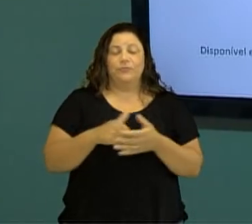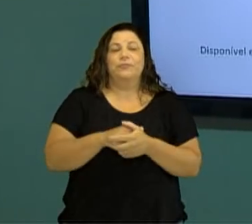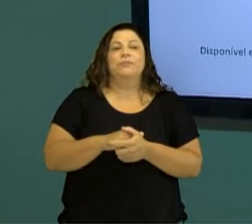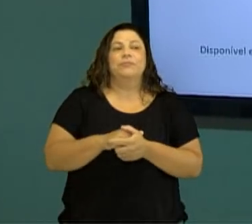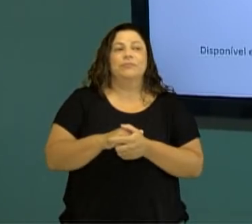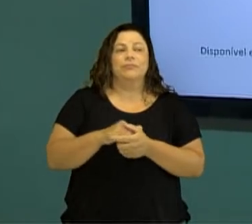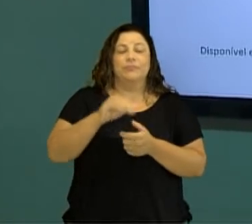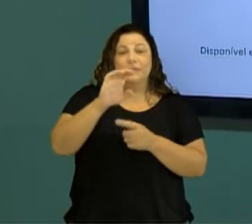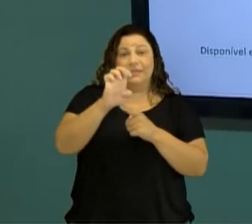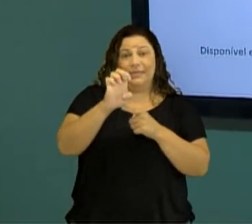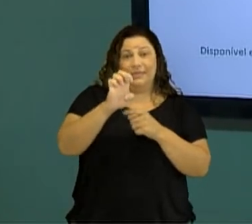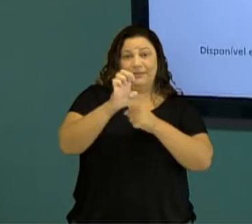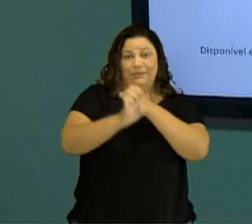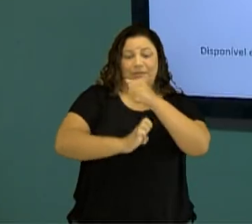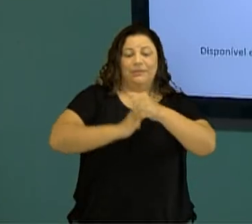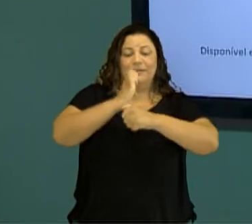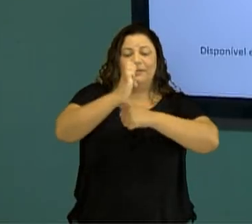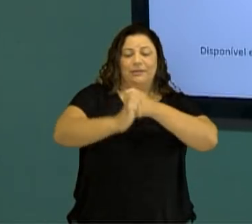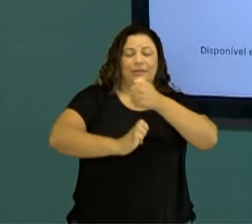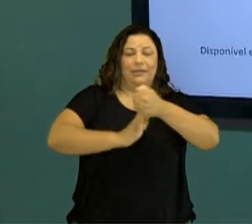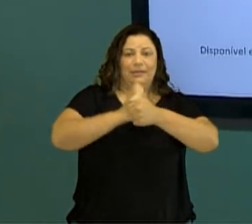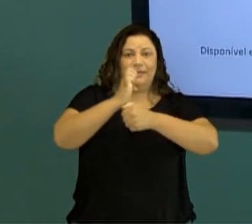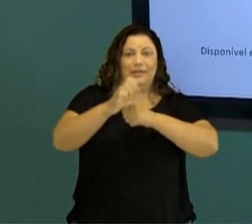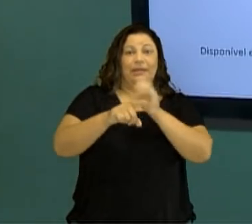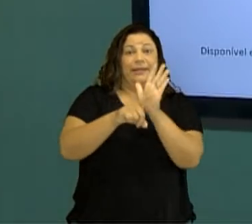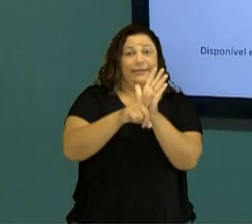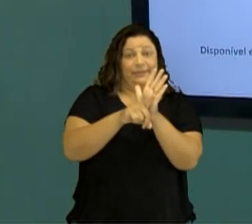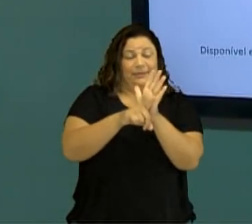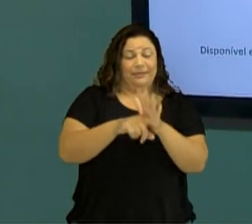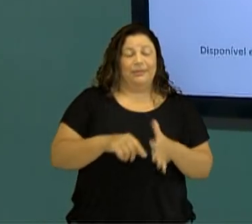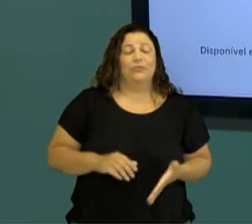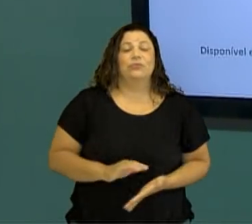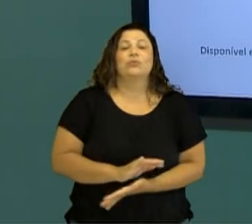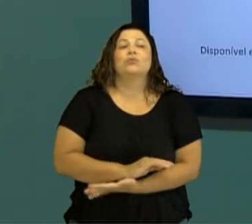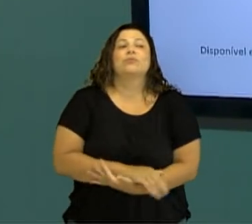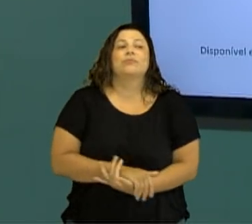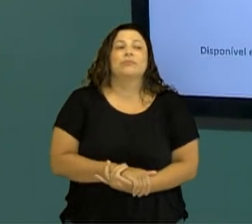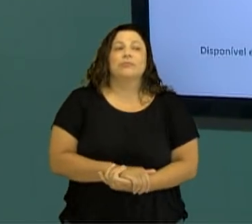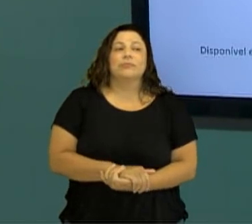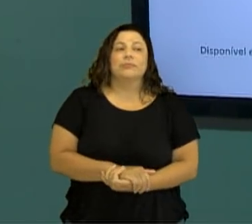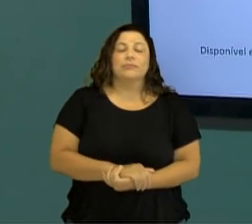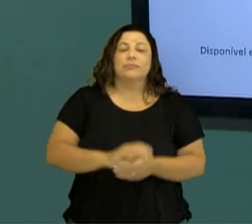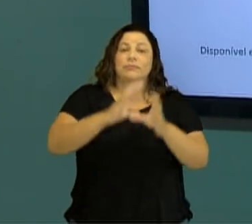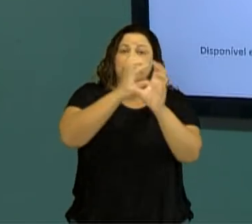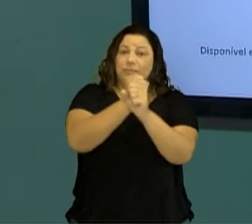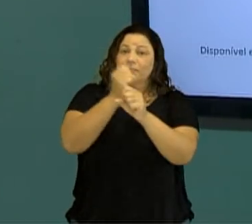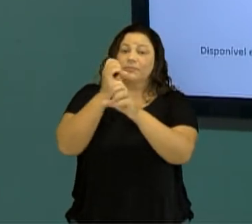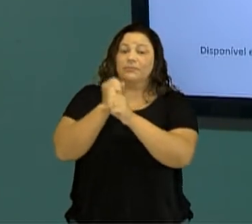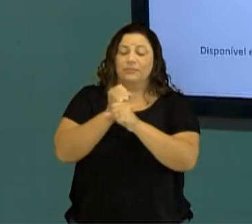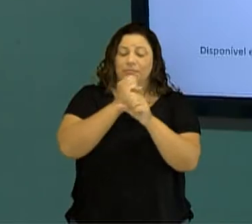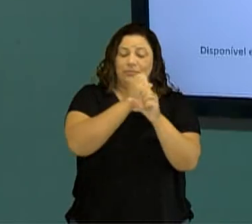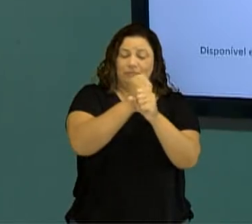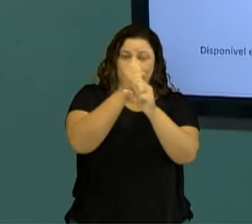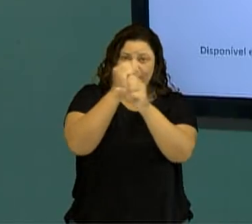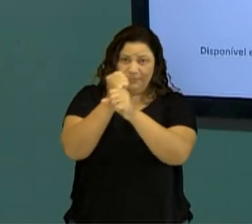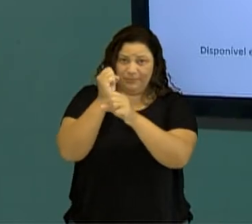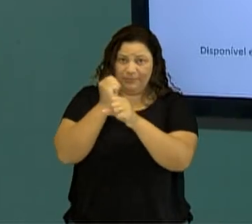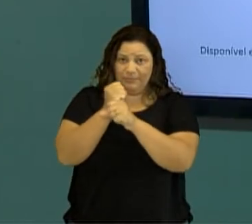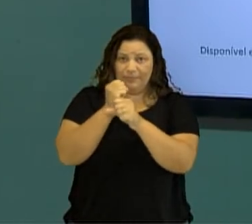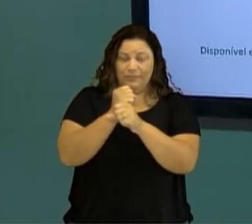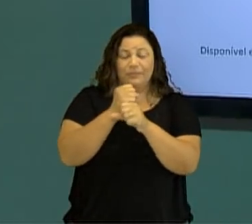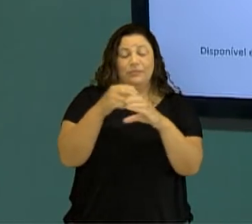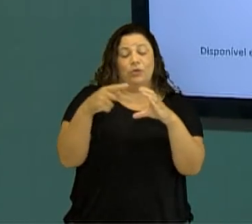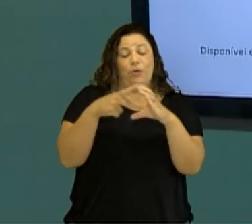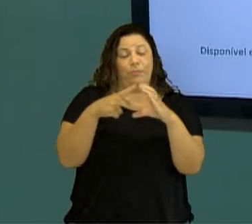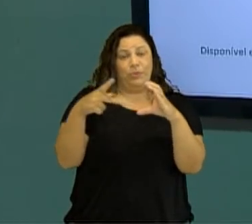como elétrons. Tranquilo? Quando eu tenho uma soma de prótons mais nêutrons, eu